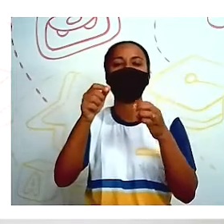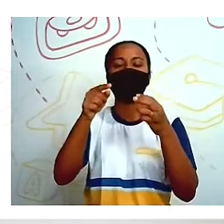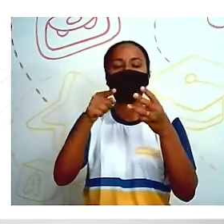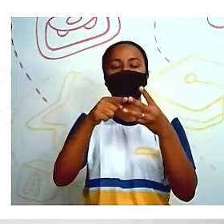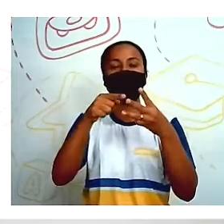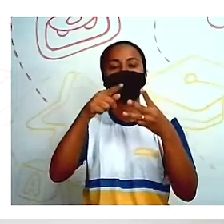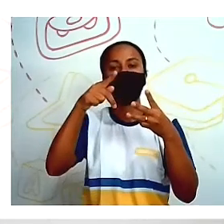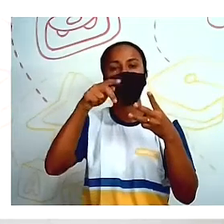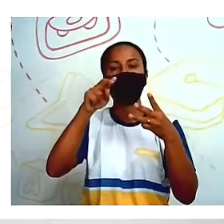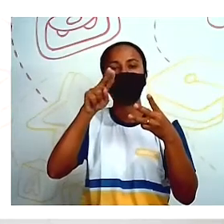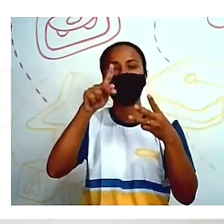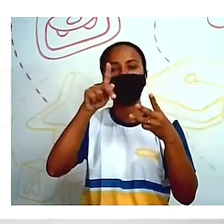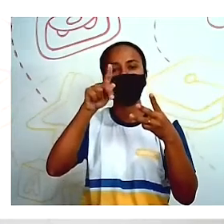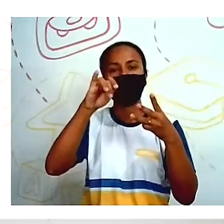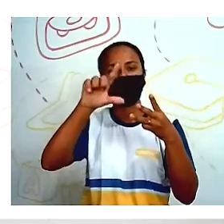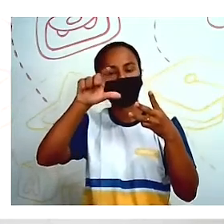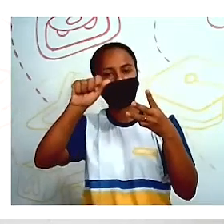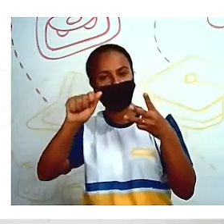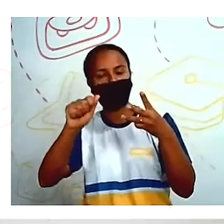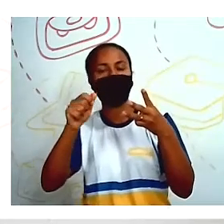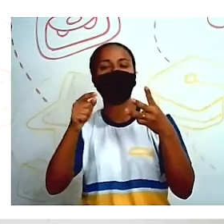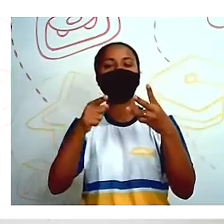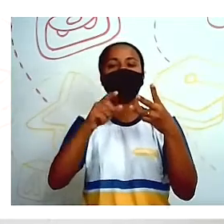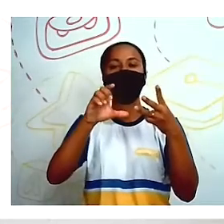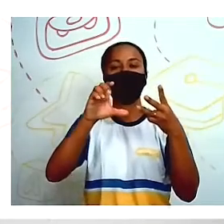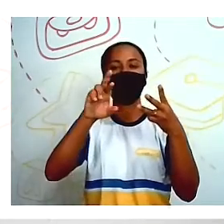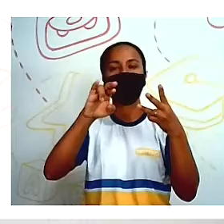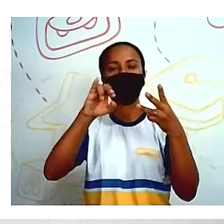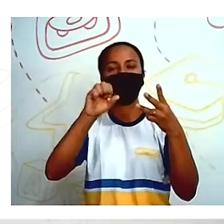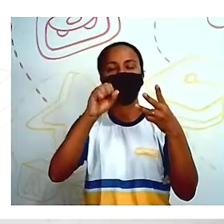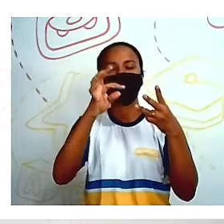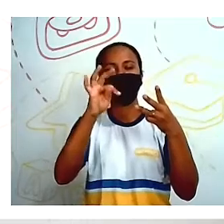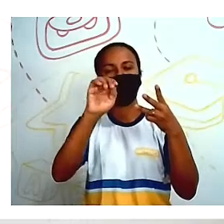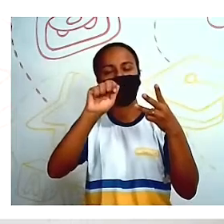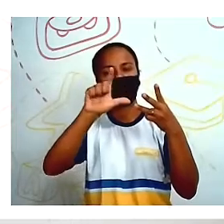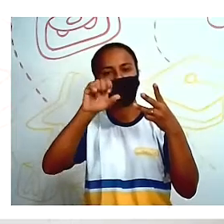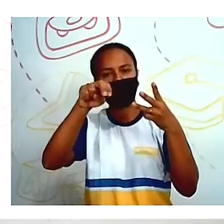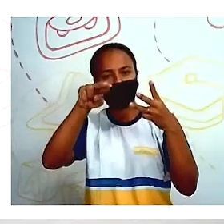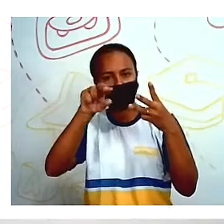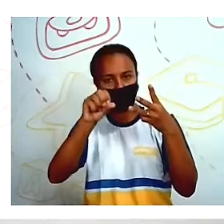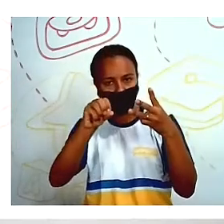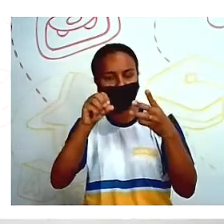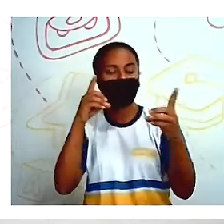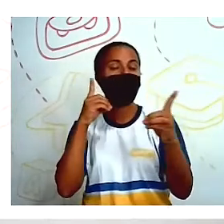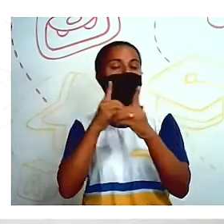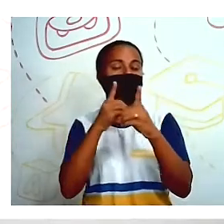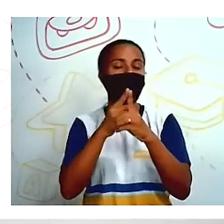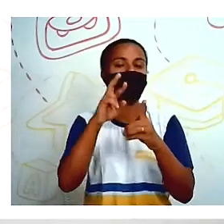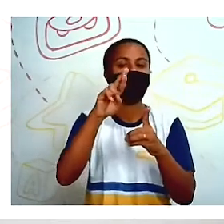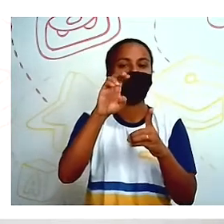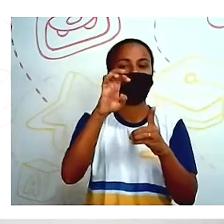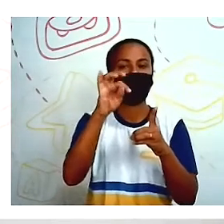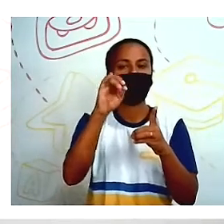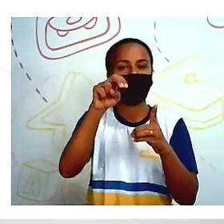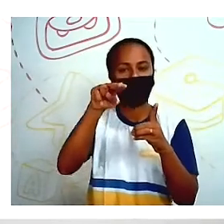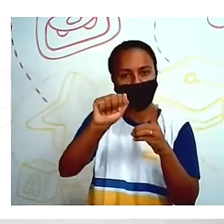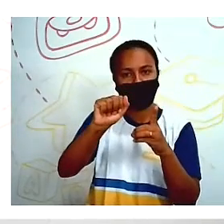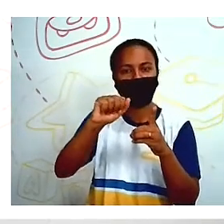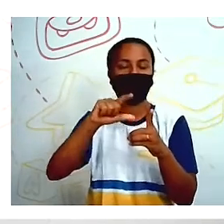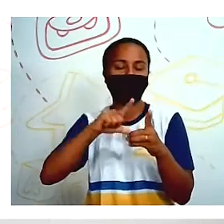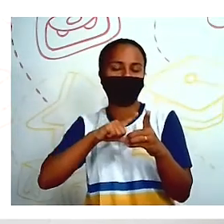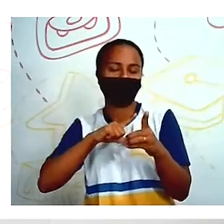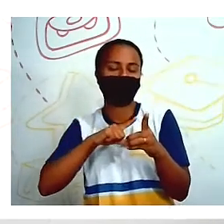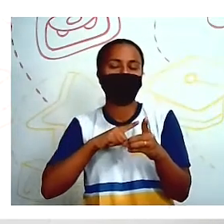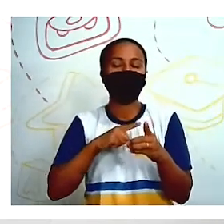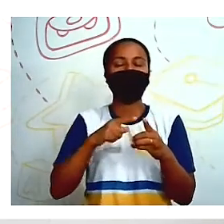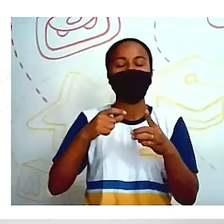o cristalino. E chega até o fundo do nosso olho, até a retina, que é onde existem células sensíveis à luz. Então, a imagem